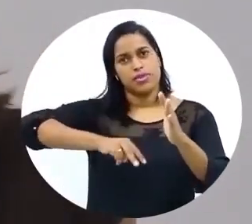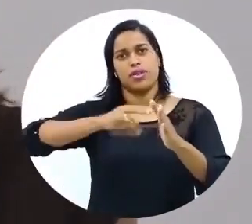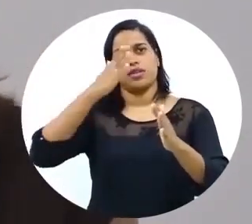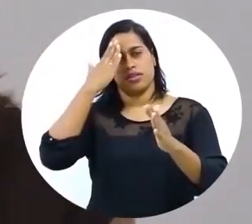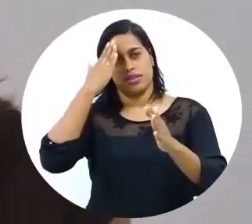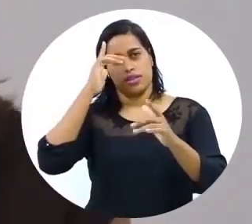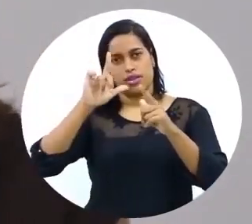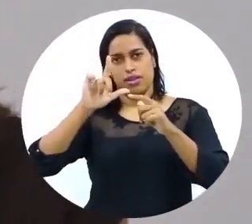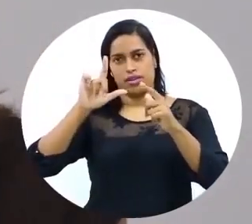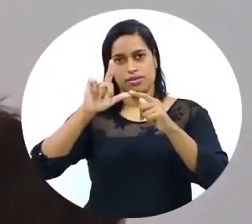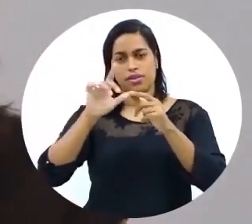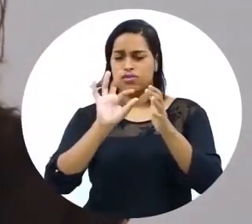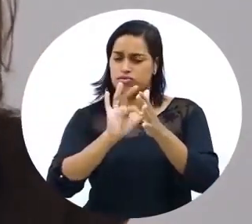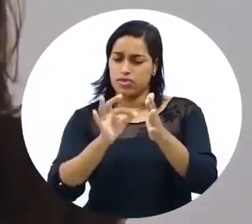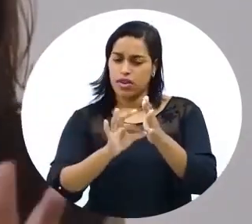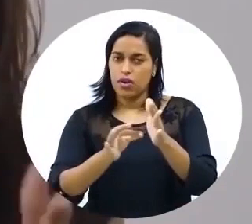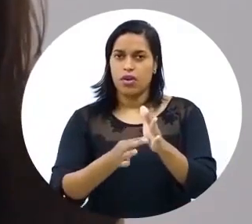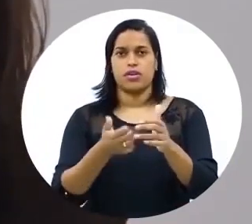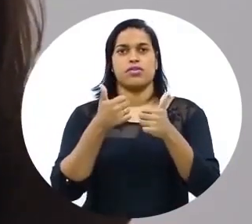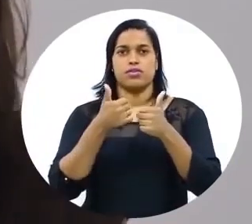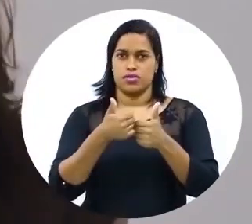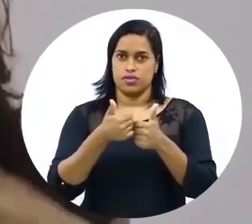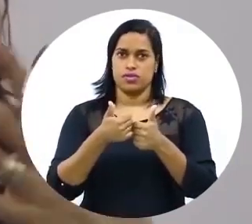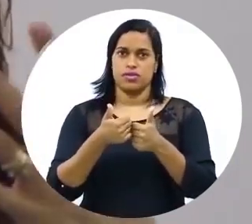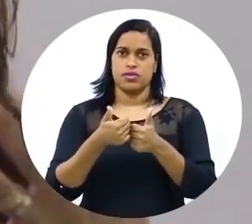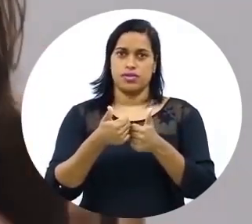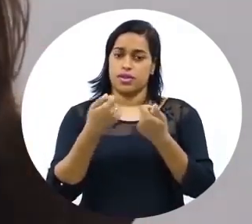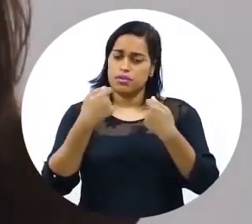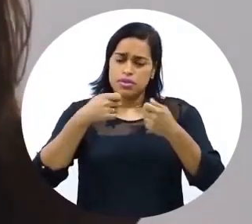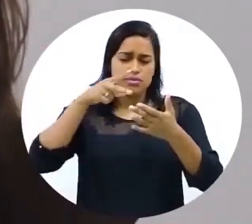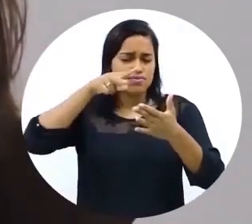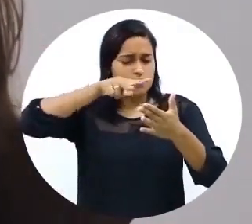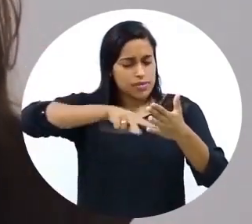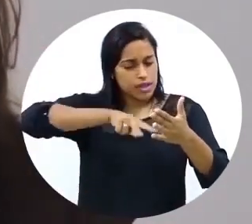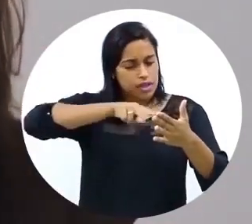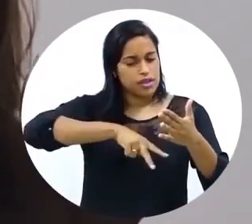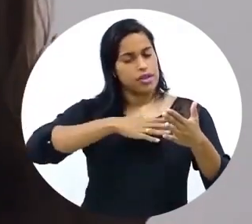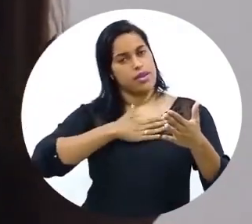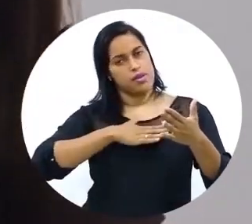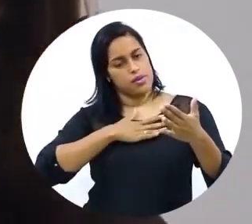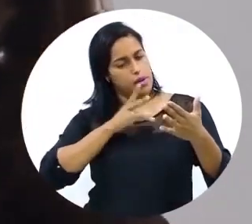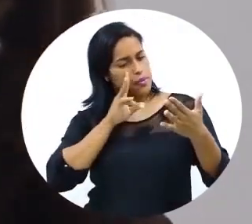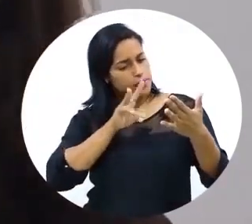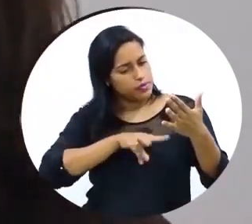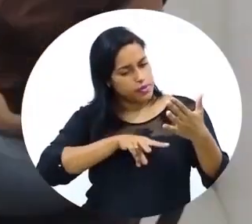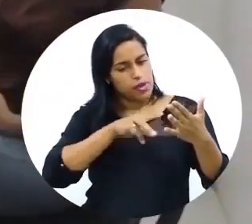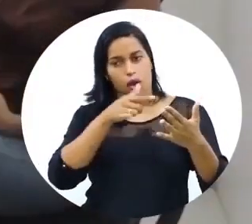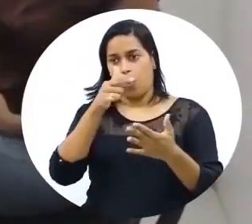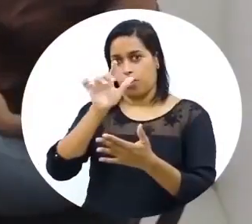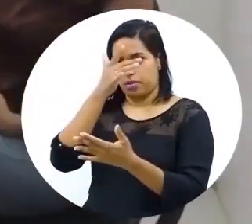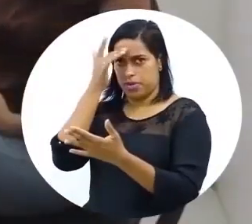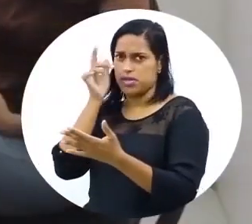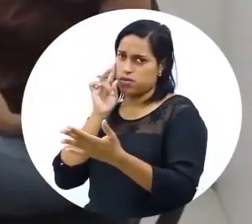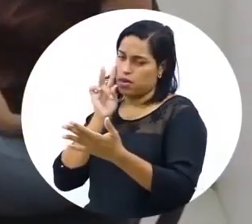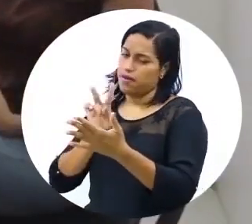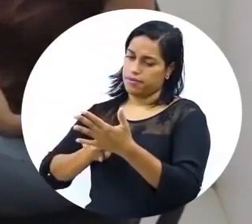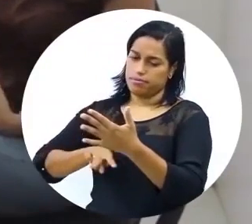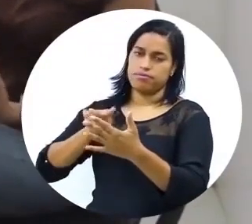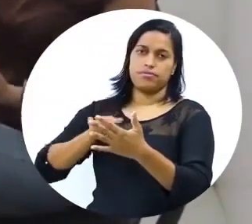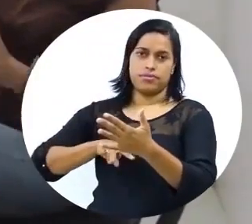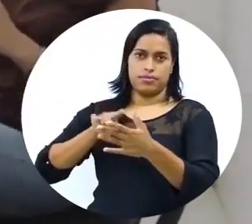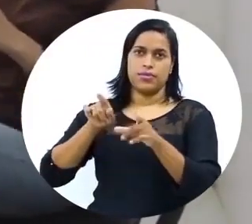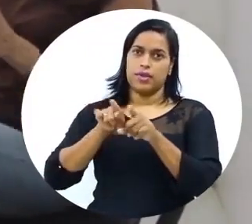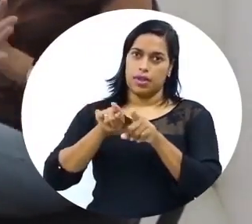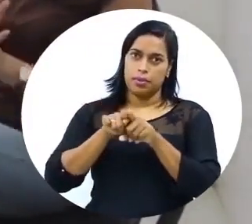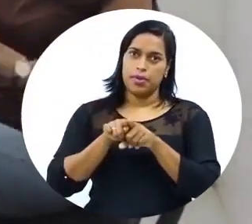ele corrige automaticamente, mas sempre terminou, leia com calma, se possível dê para outra pessoa ler também,